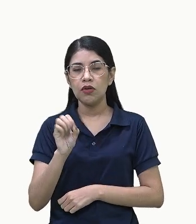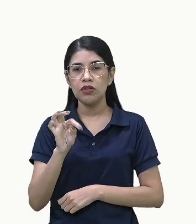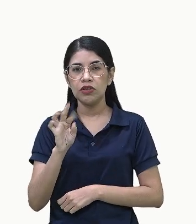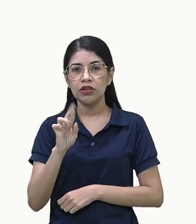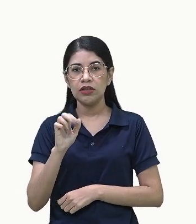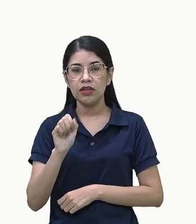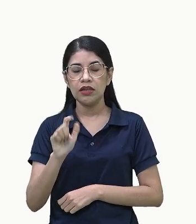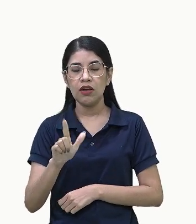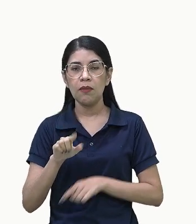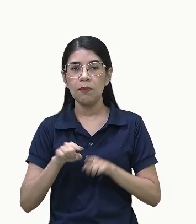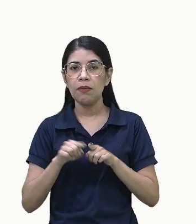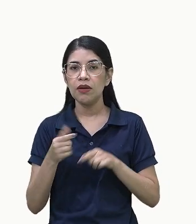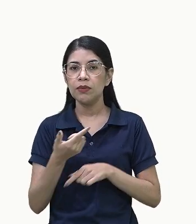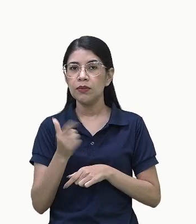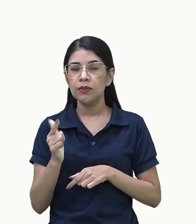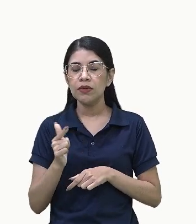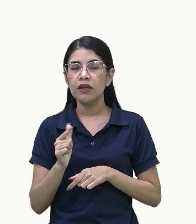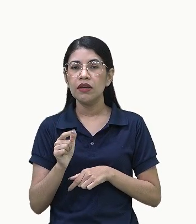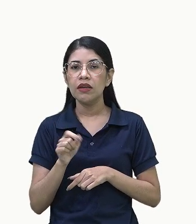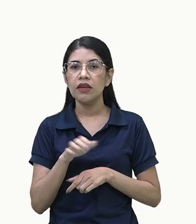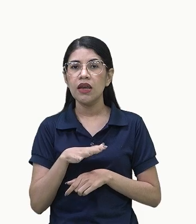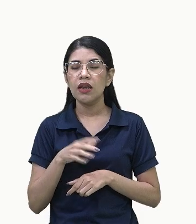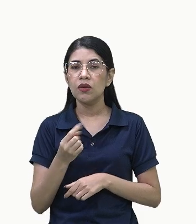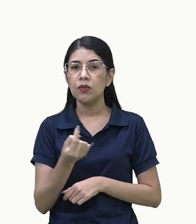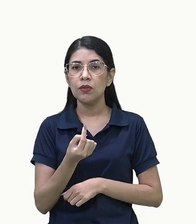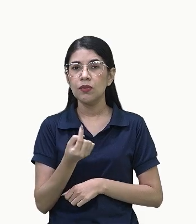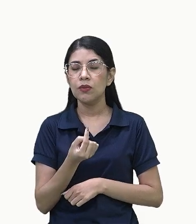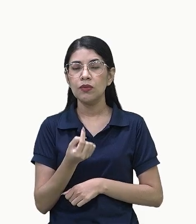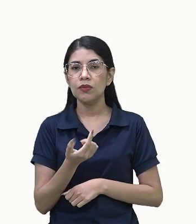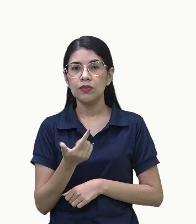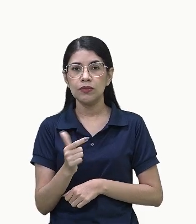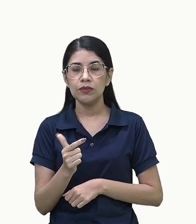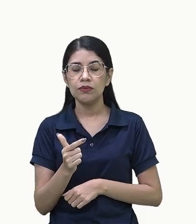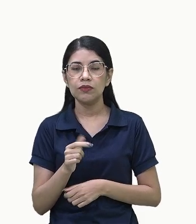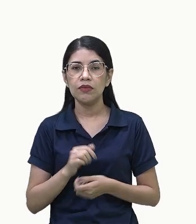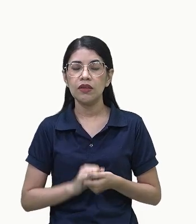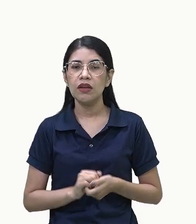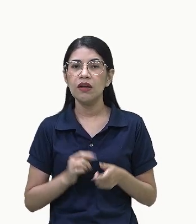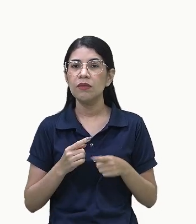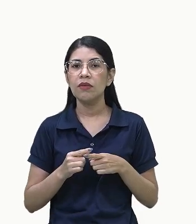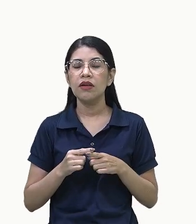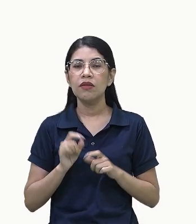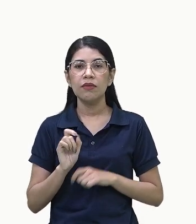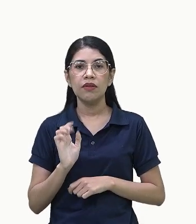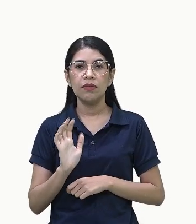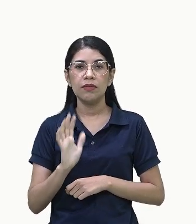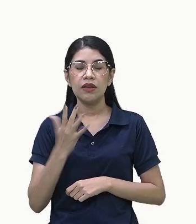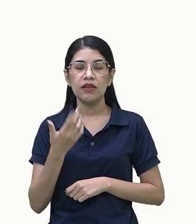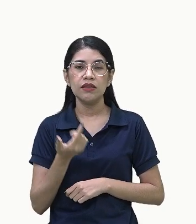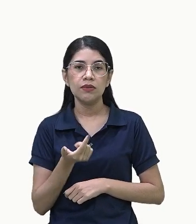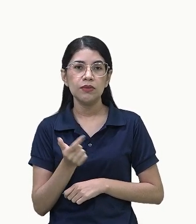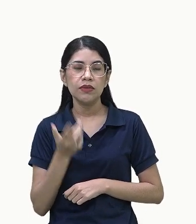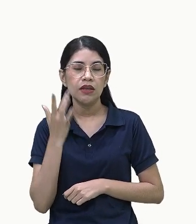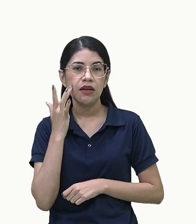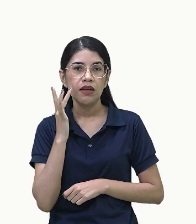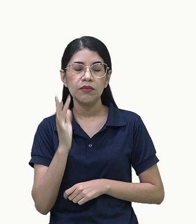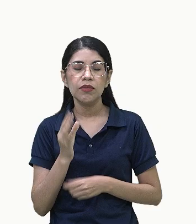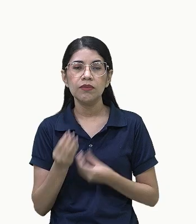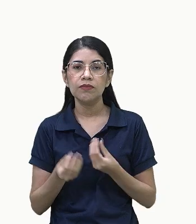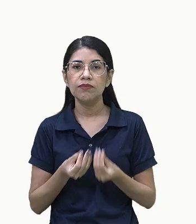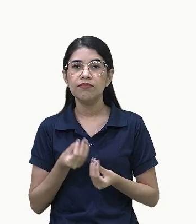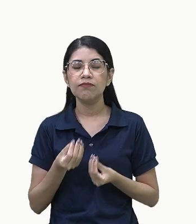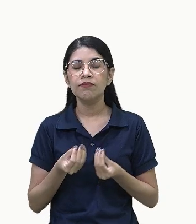tem um espaço amostral aqui individual, tá legal? Por quê? Porque a gente não tem como saber, por